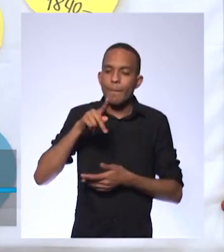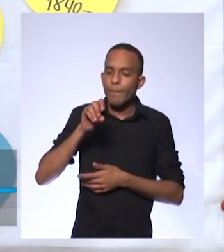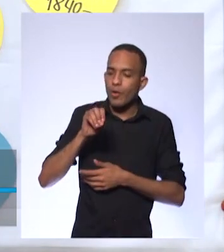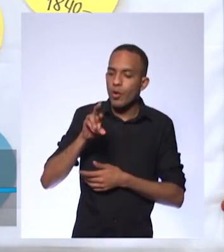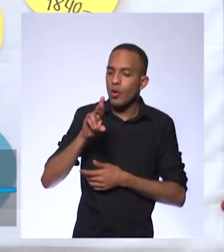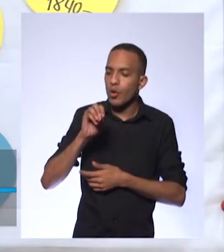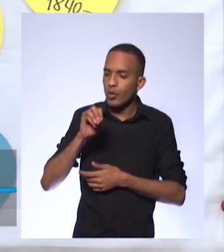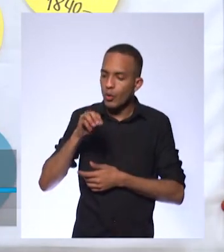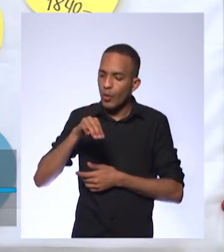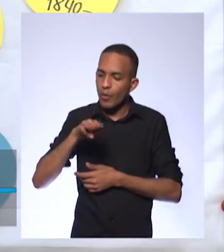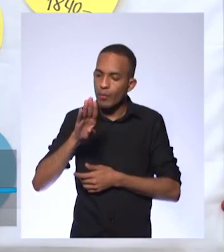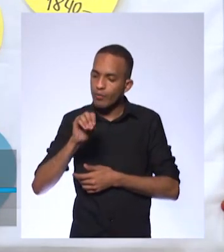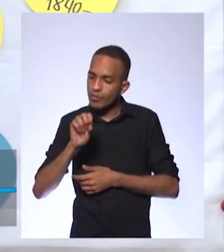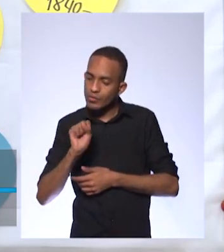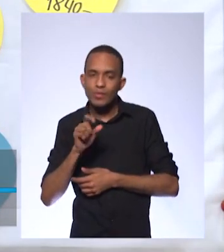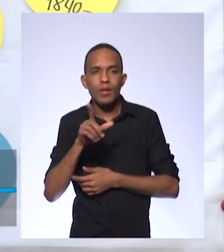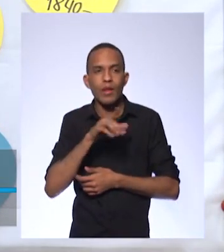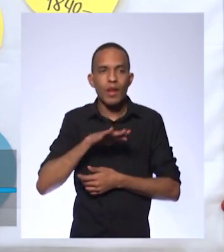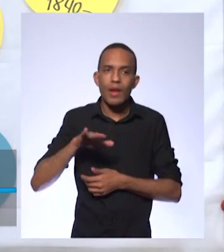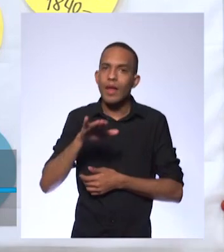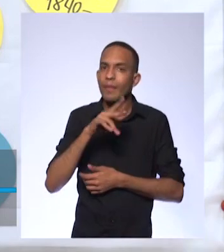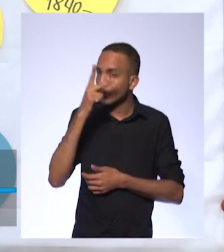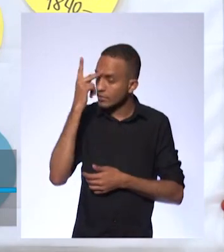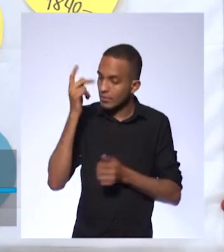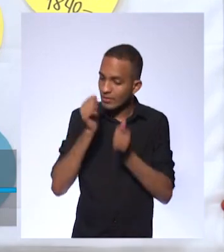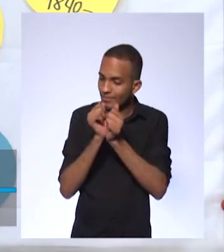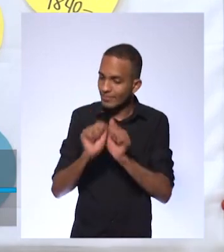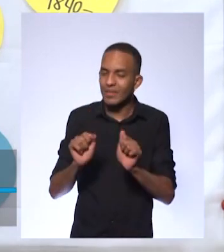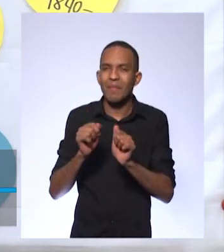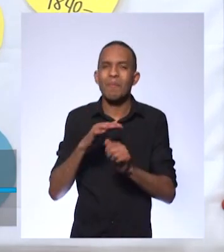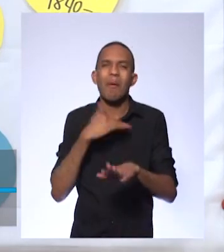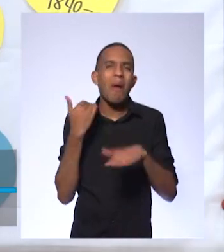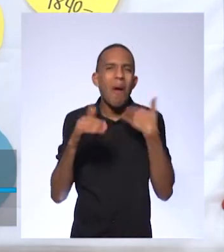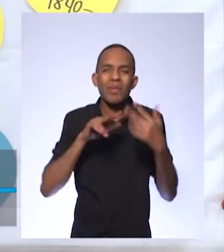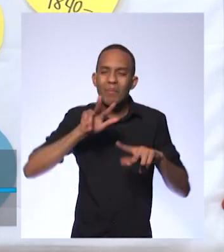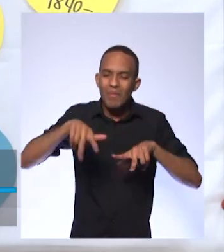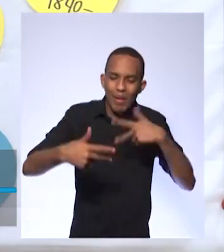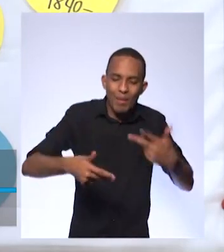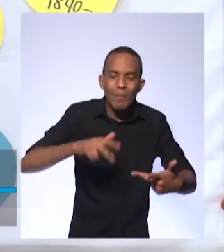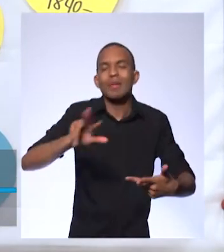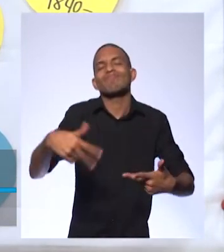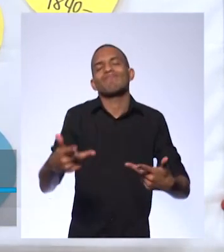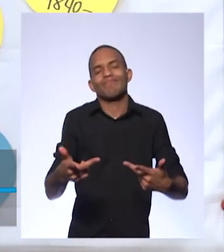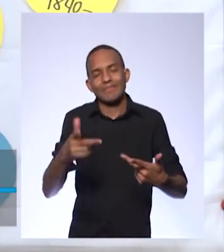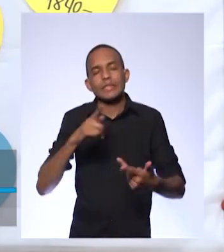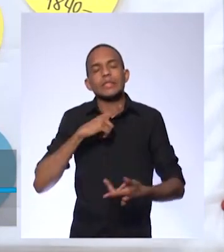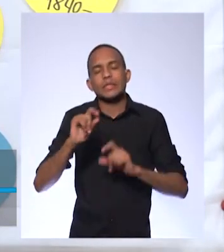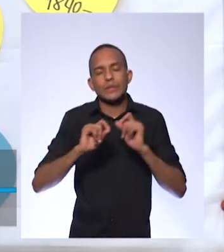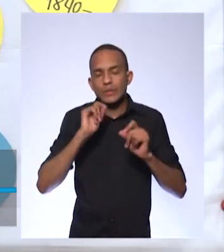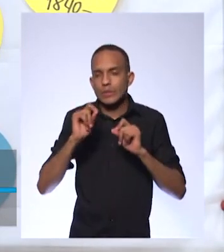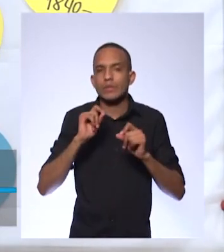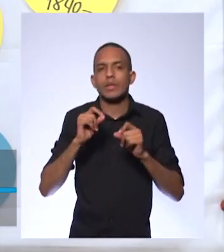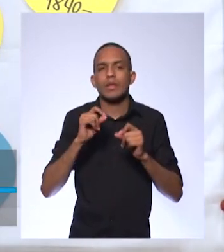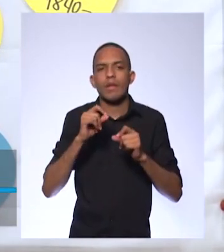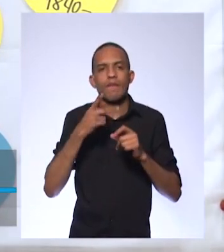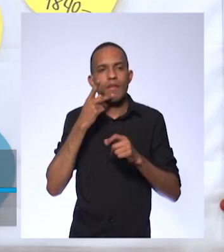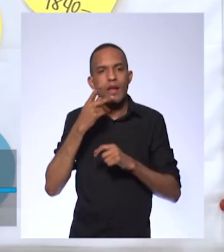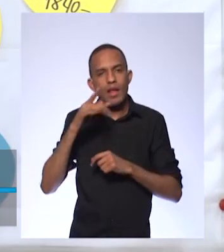onde lanceiros escravizados foram mortos. Então, há aí uma linha da história que diz